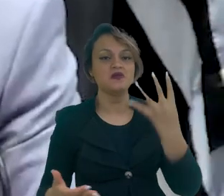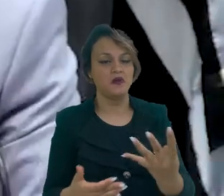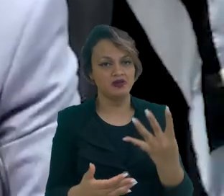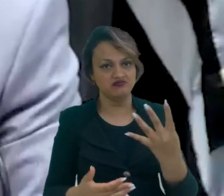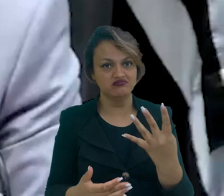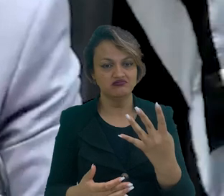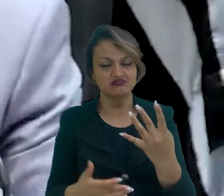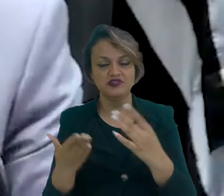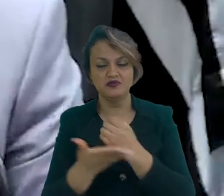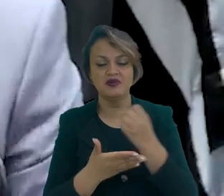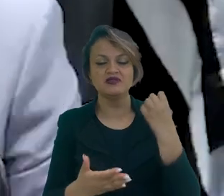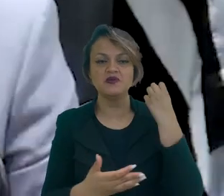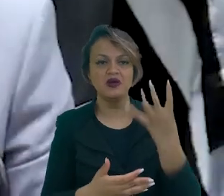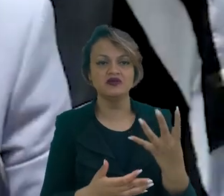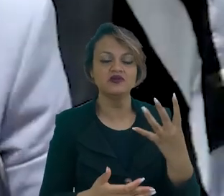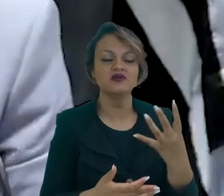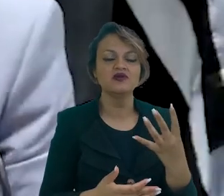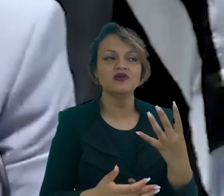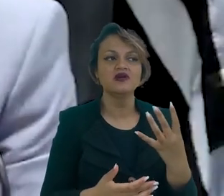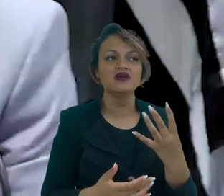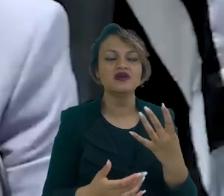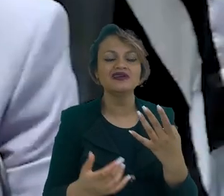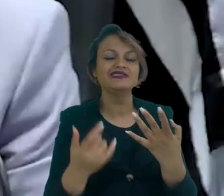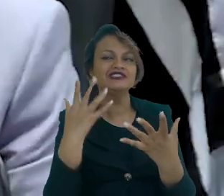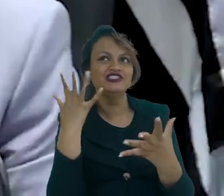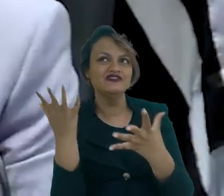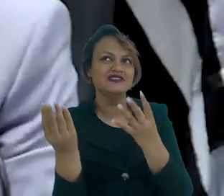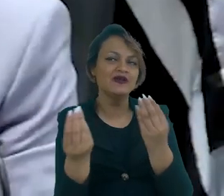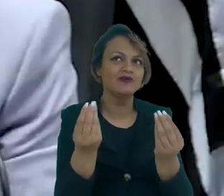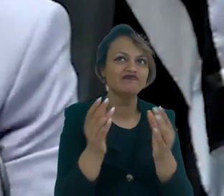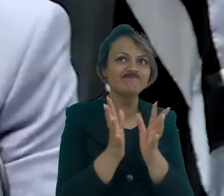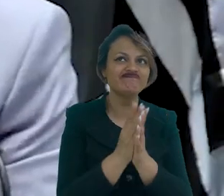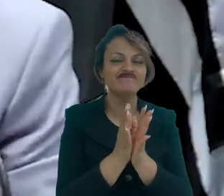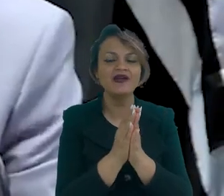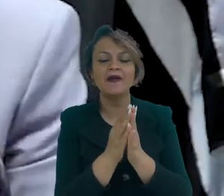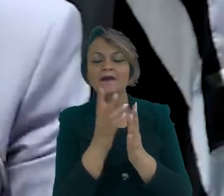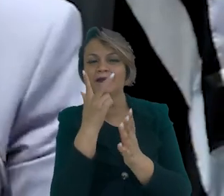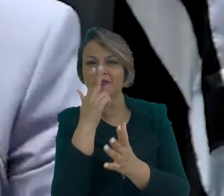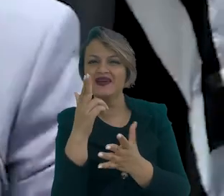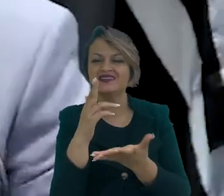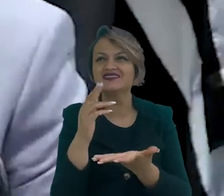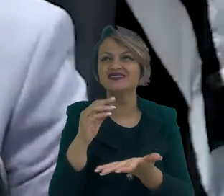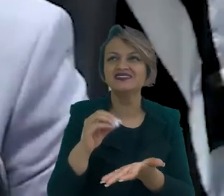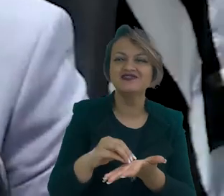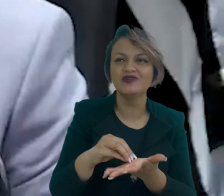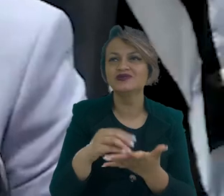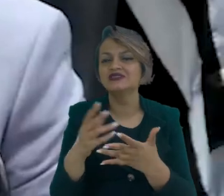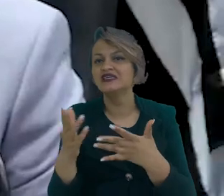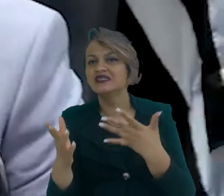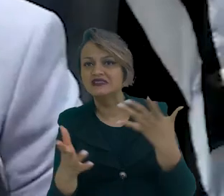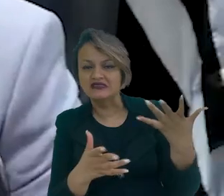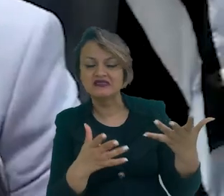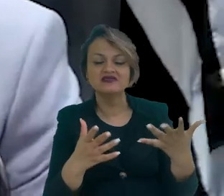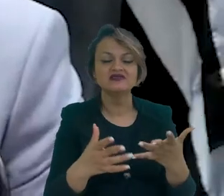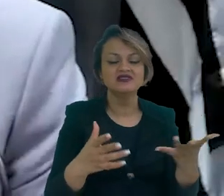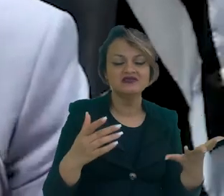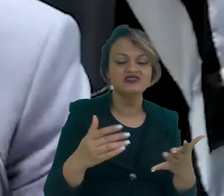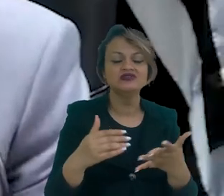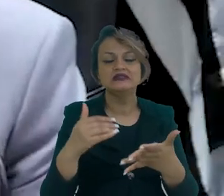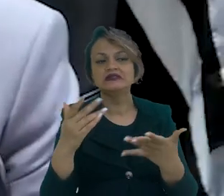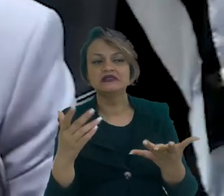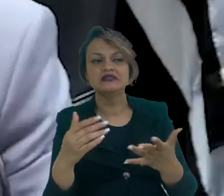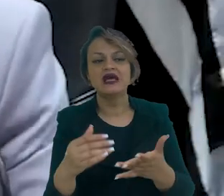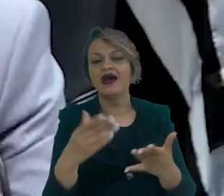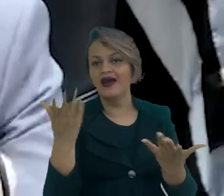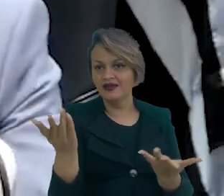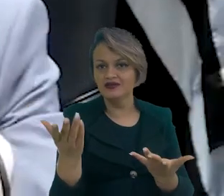Porém esse modelo quadro hepatite ele sempre nos estava bem Parecia que havia alguma